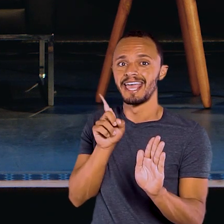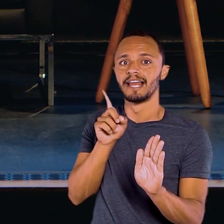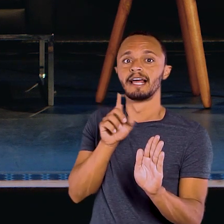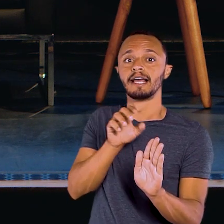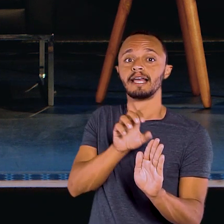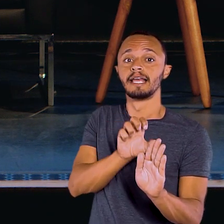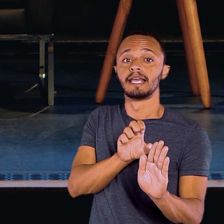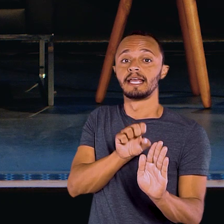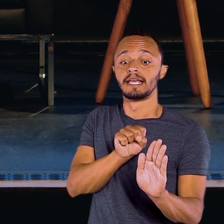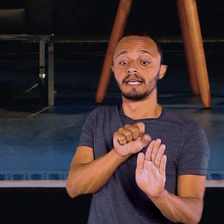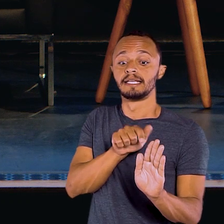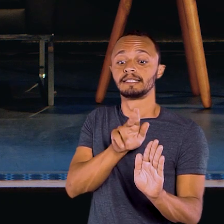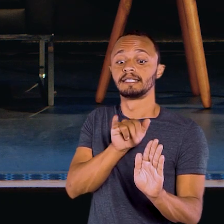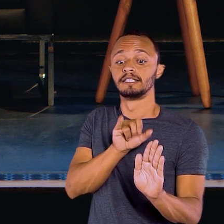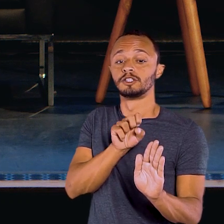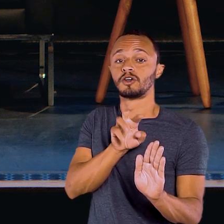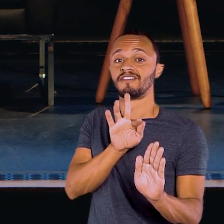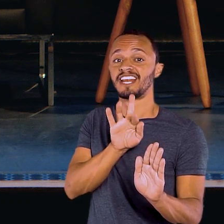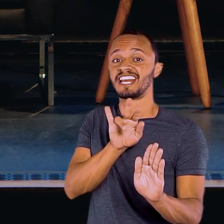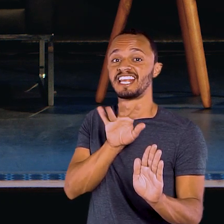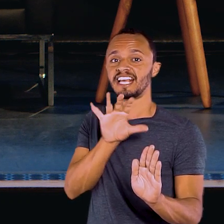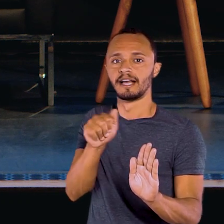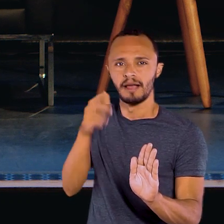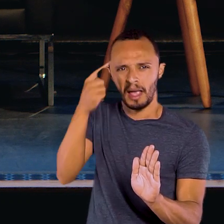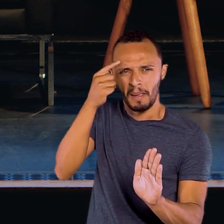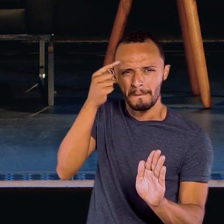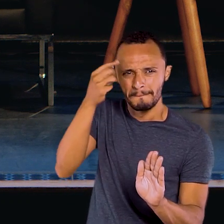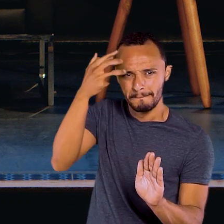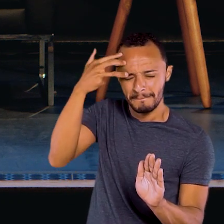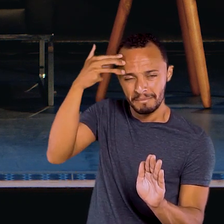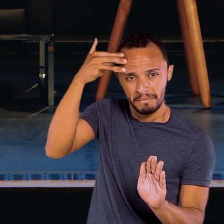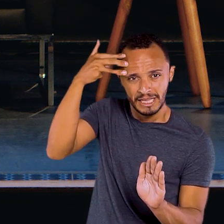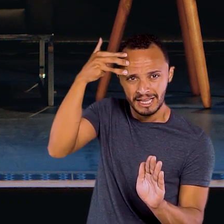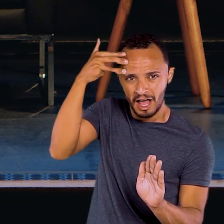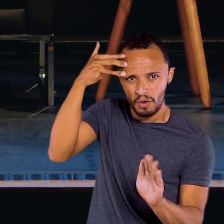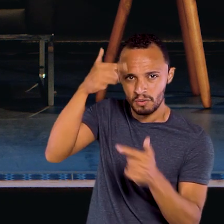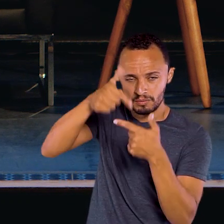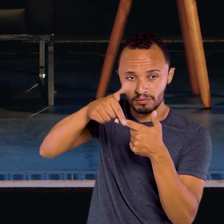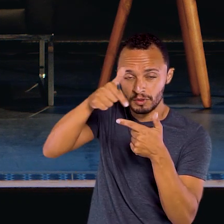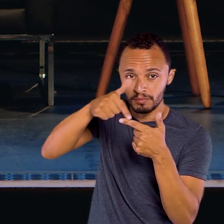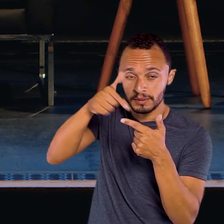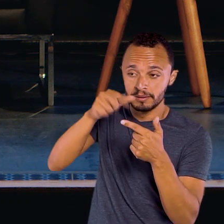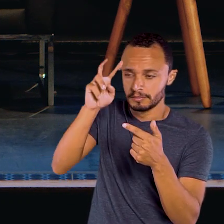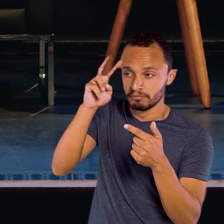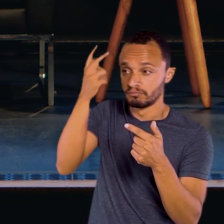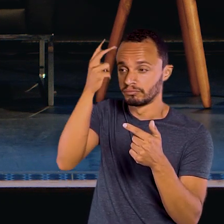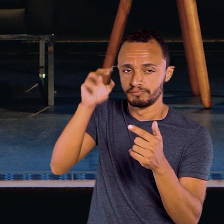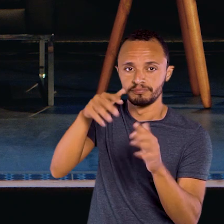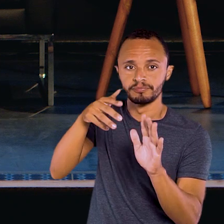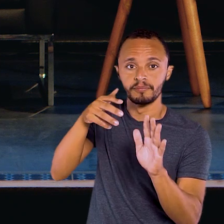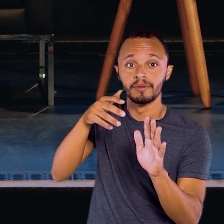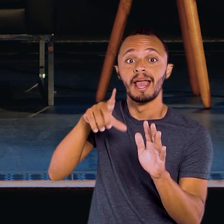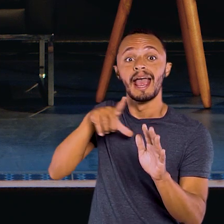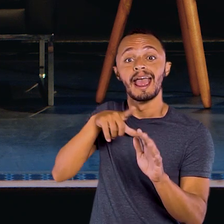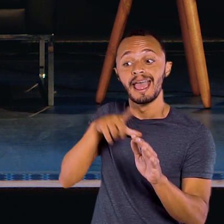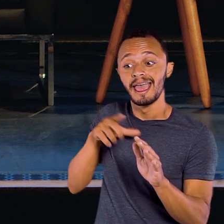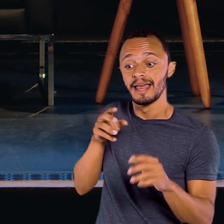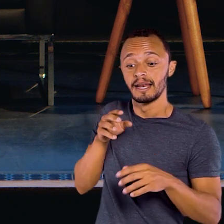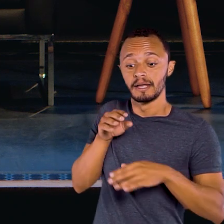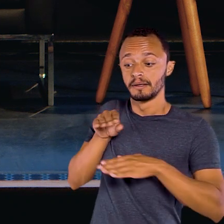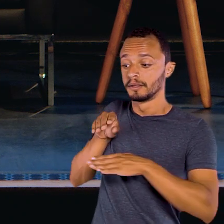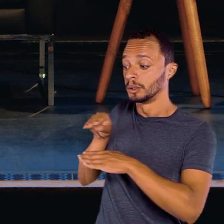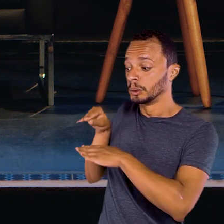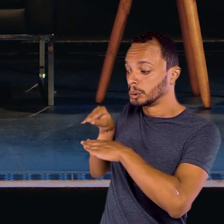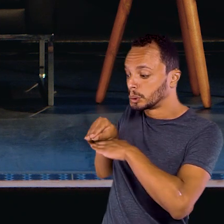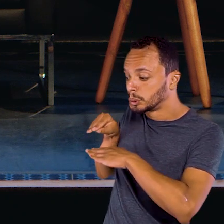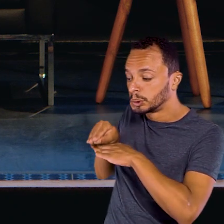que ela é incapaz. Ou seja, minha tia, uma das minhas tias é a tutora, recebe lá a pensãozinha dela, ministra os remédios, ela